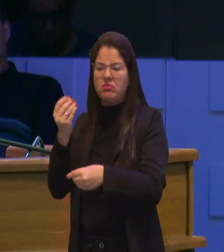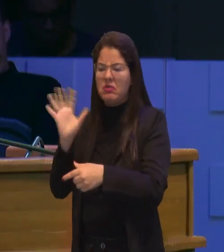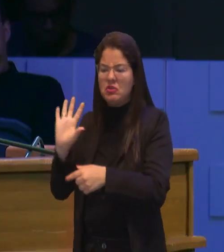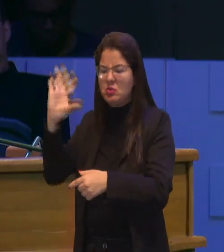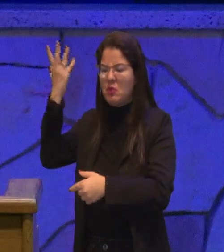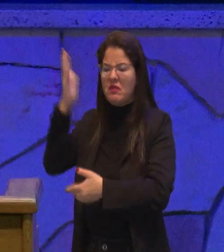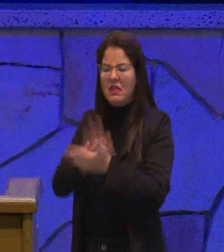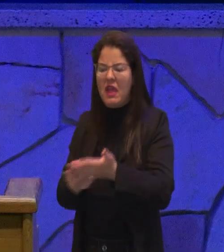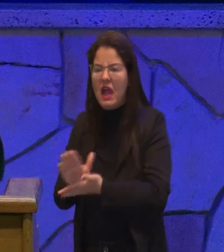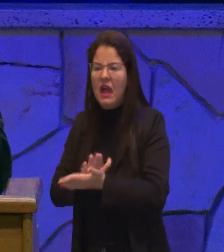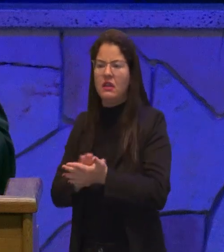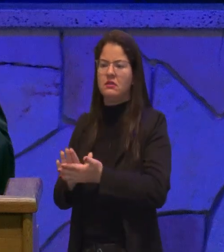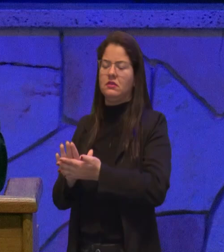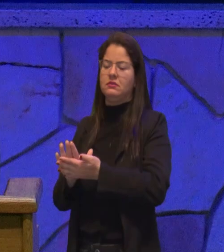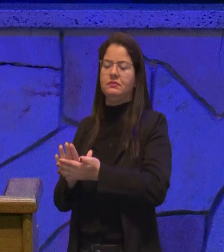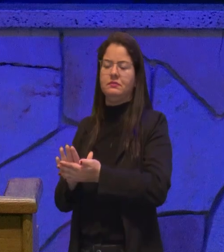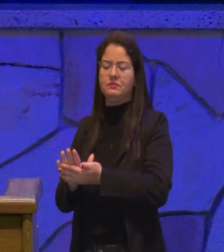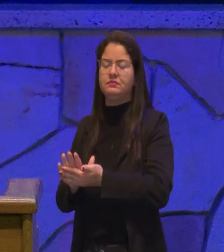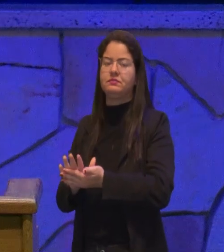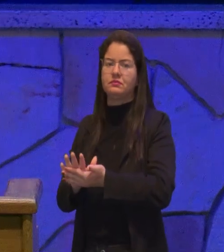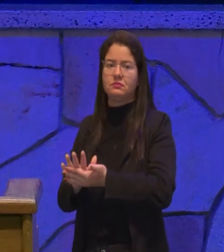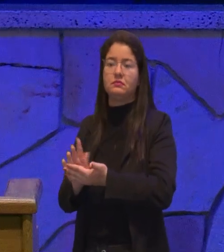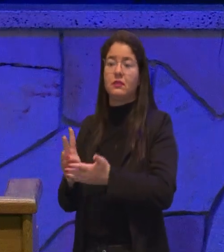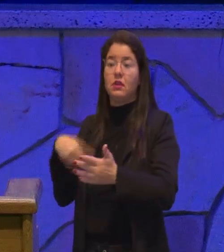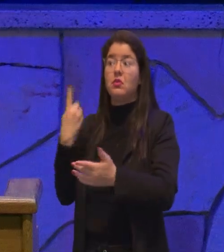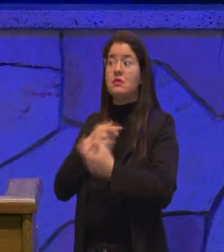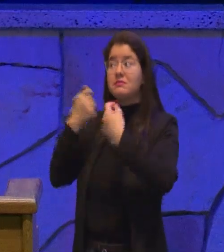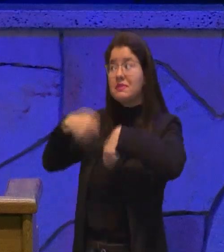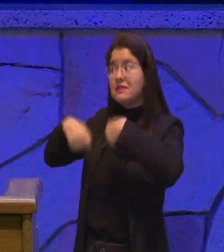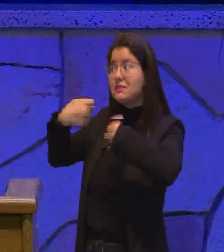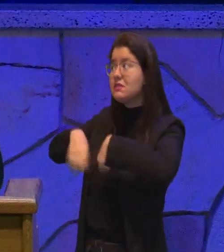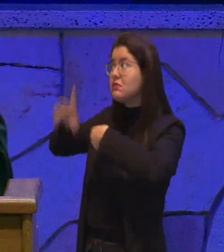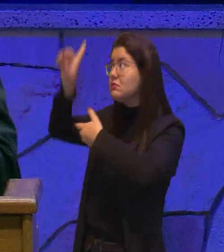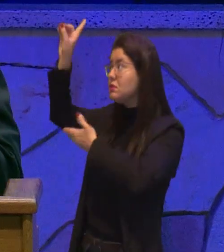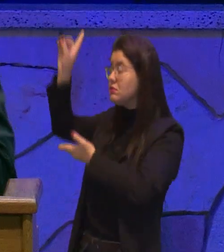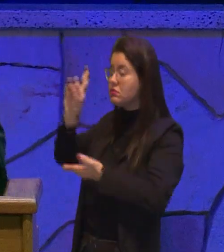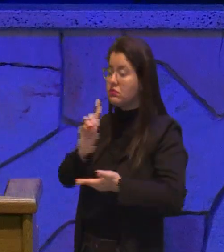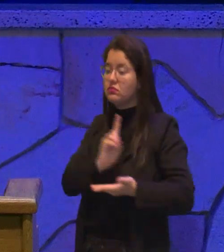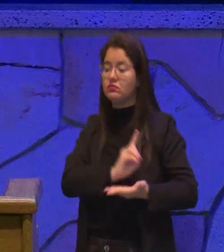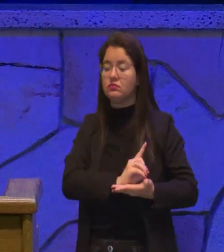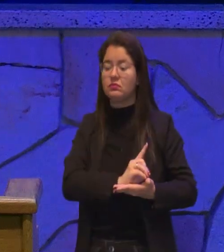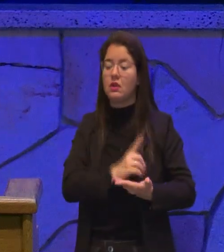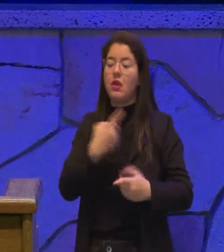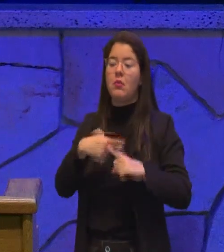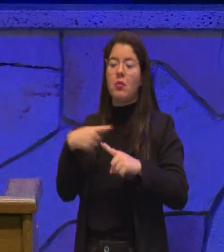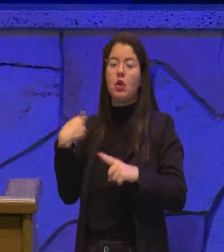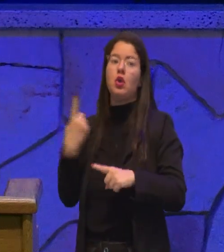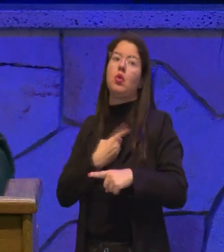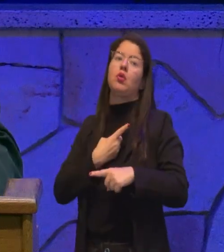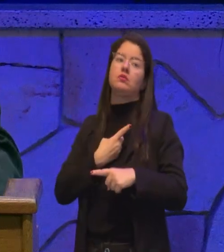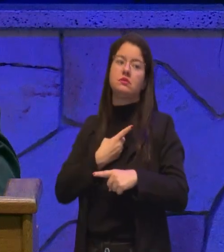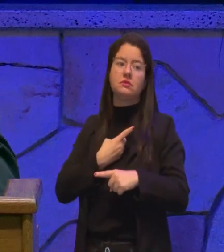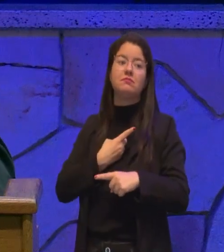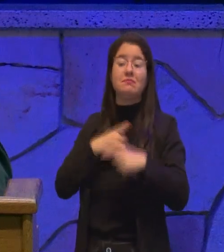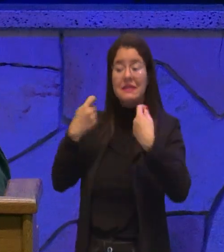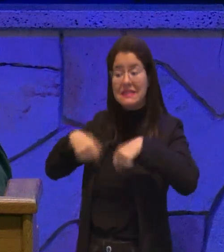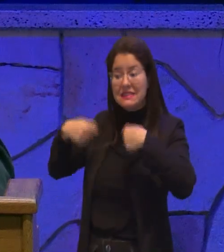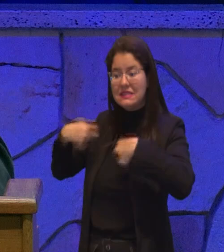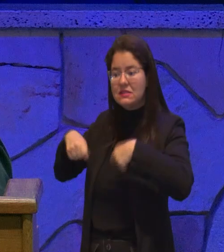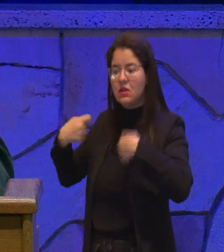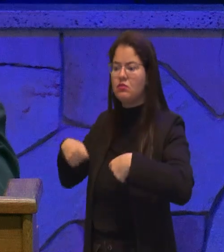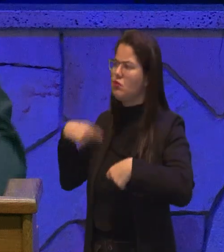Nós carecemos dessa presença do Senhor porque nós somos importantes, não porque as pessoas